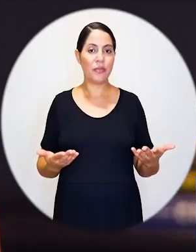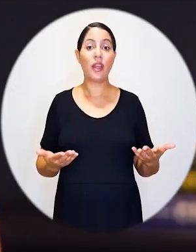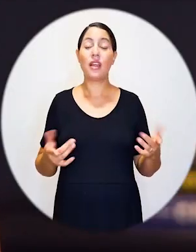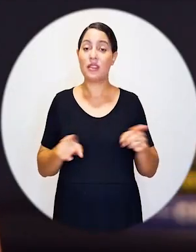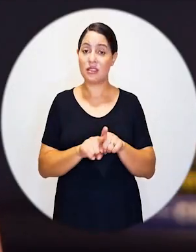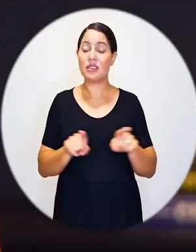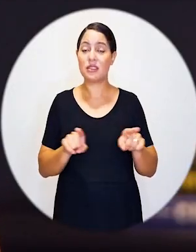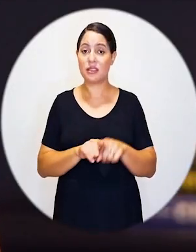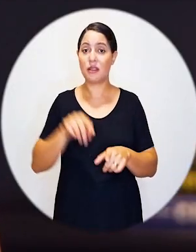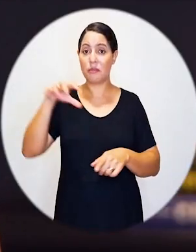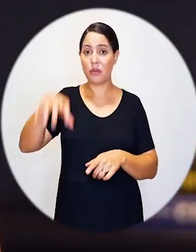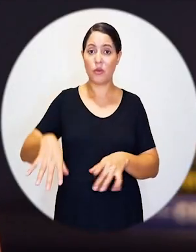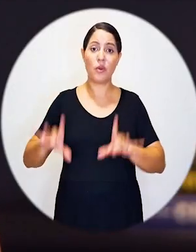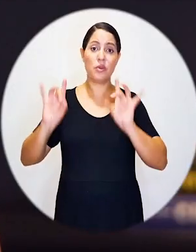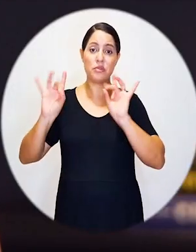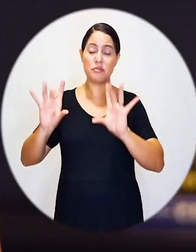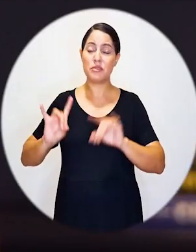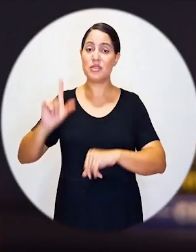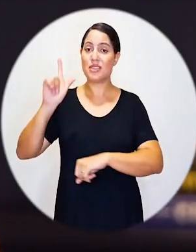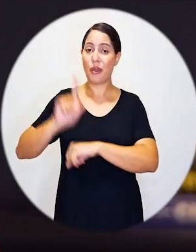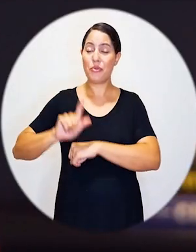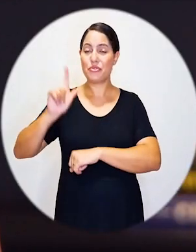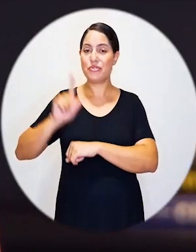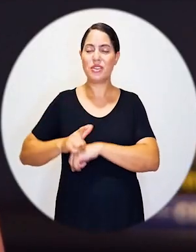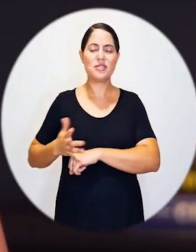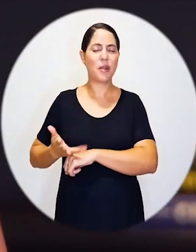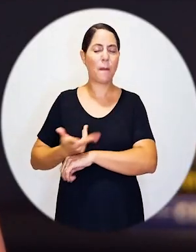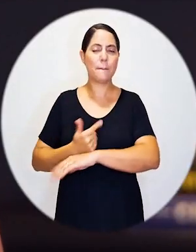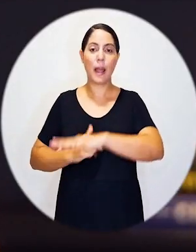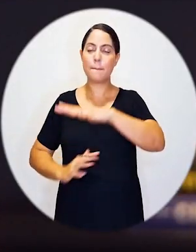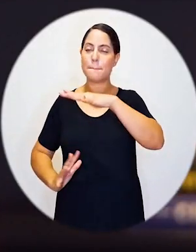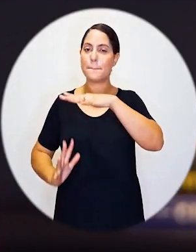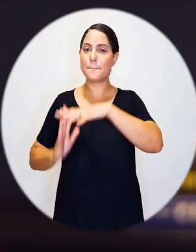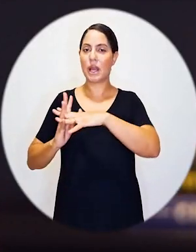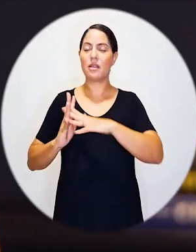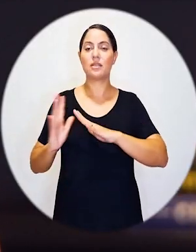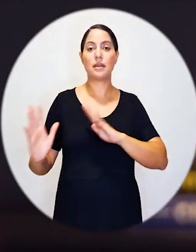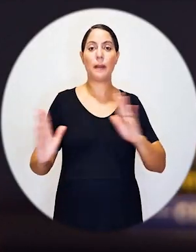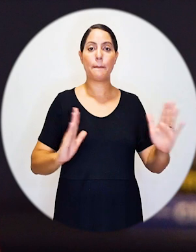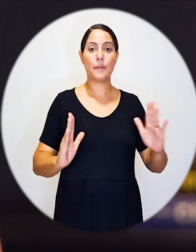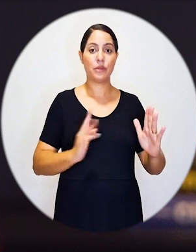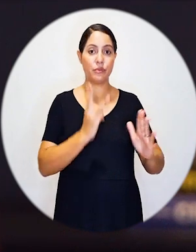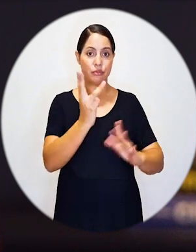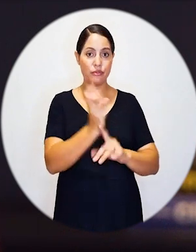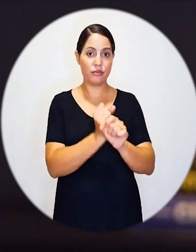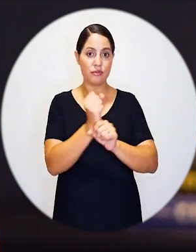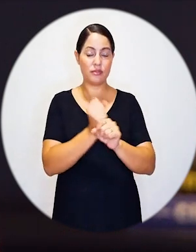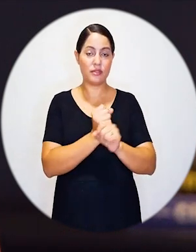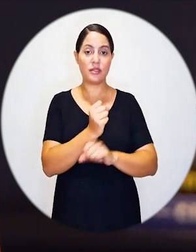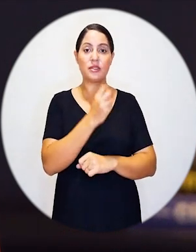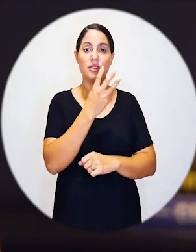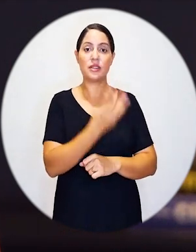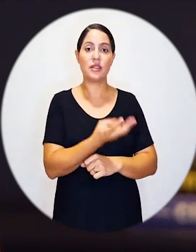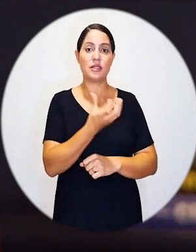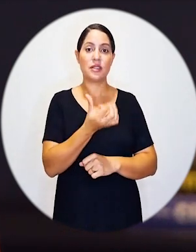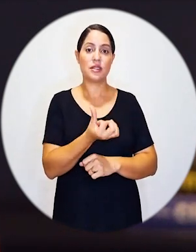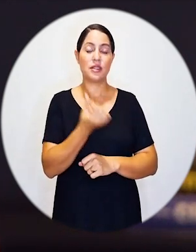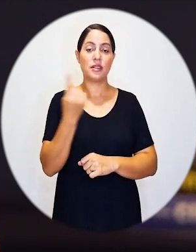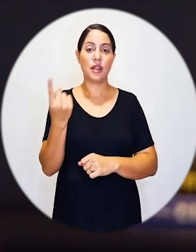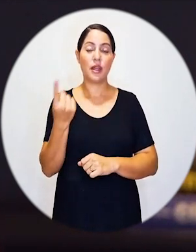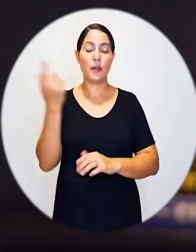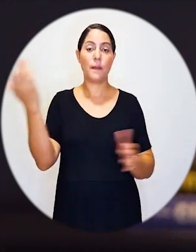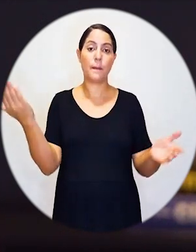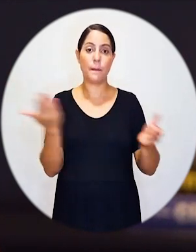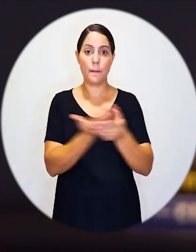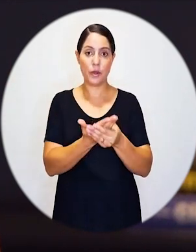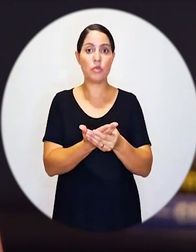órgão especial do Conselho Federal da OAB encerrou a gestão com números recordes. Ao longo de 3 anos, 371